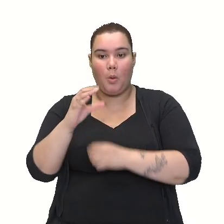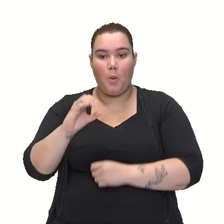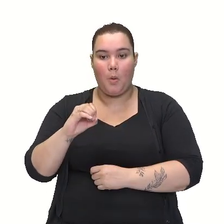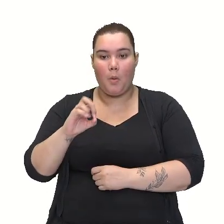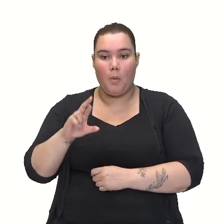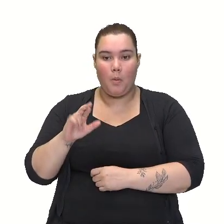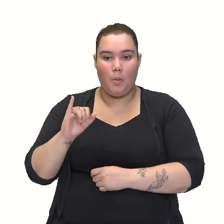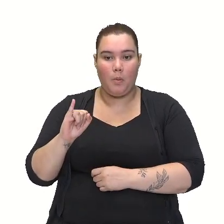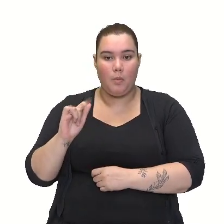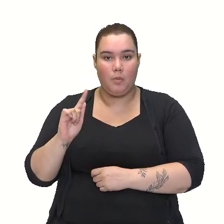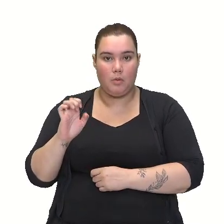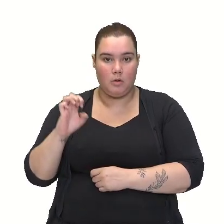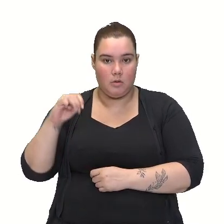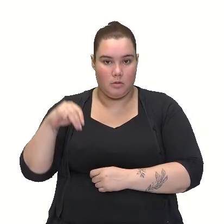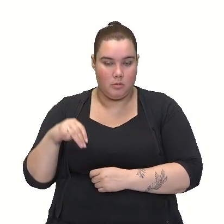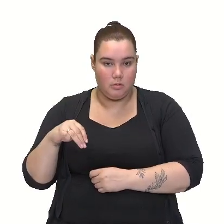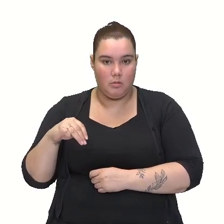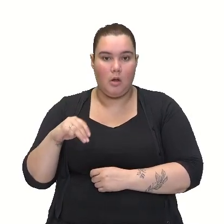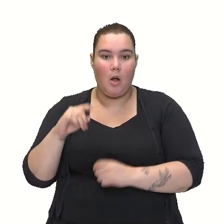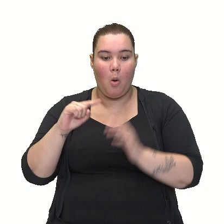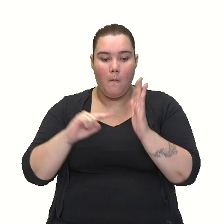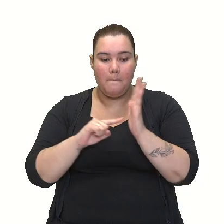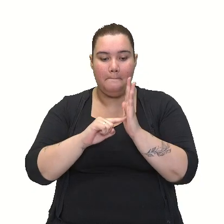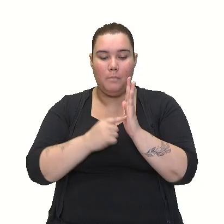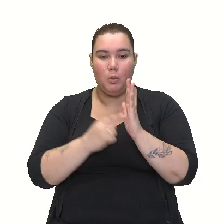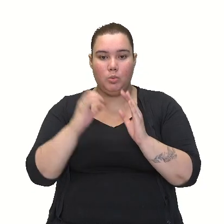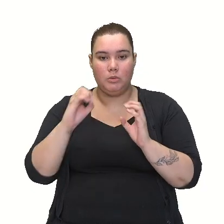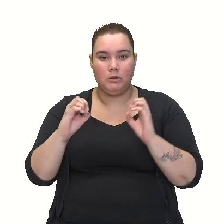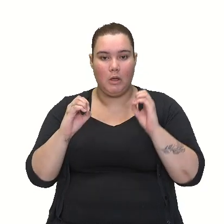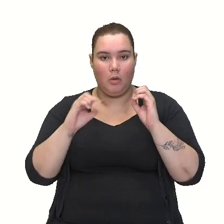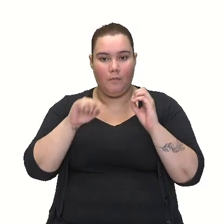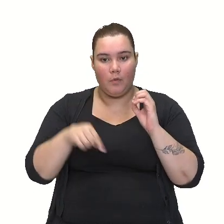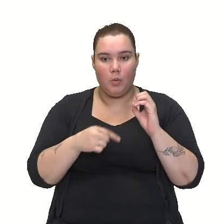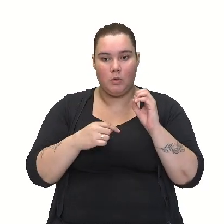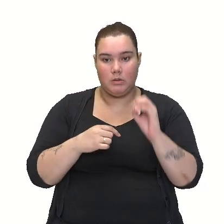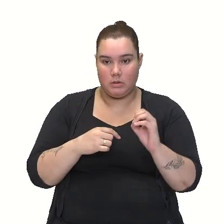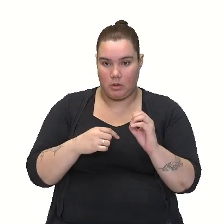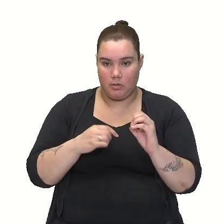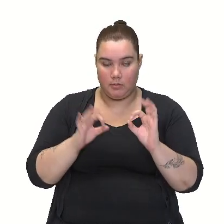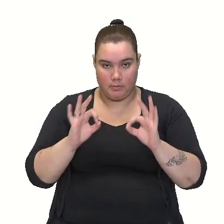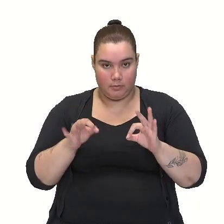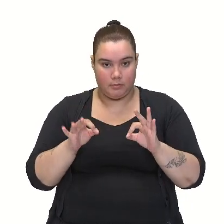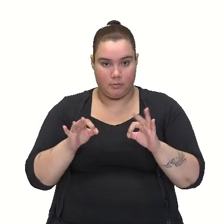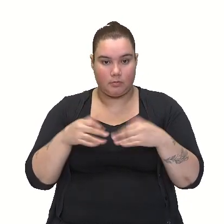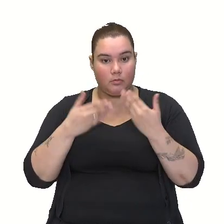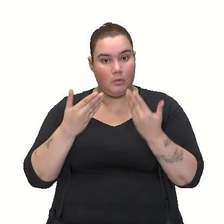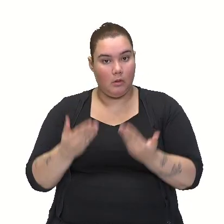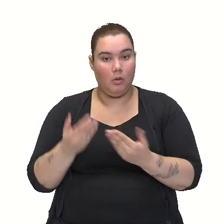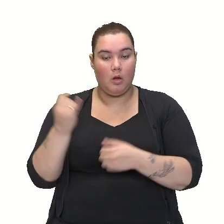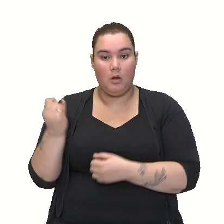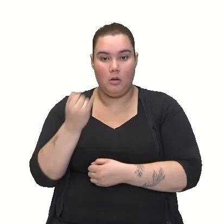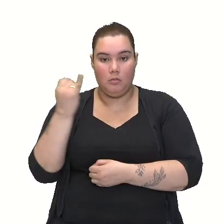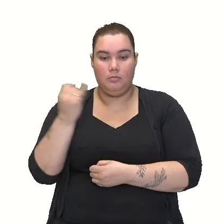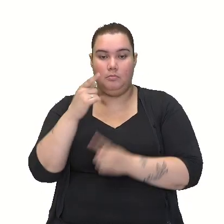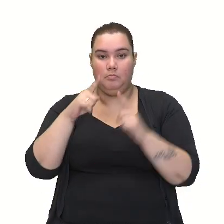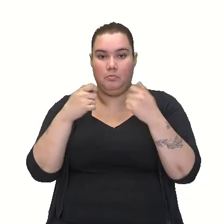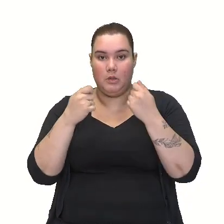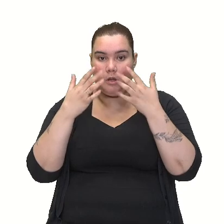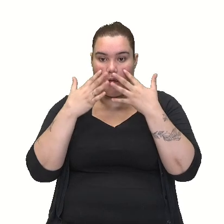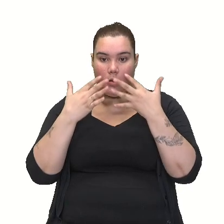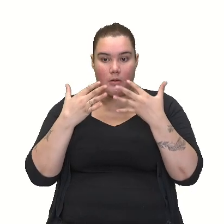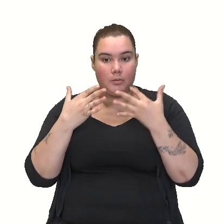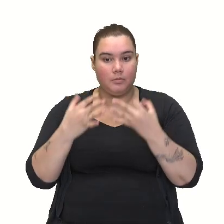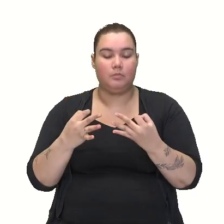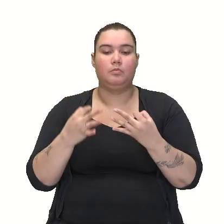seja, o ponto 0, 0. Beleza? Então, isso é muito importante que você tenha em mente. Por quê?